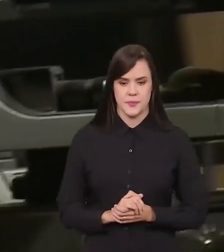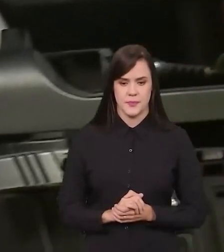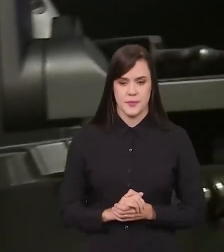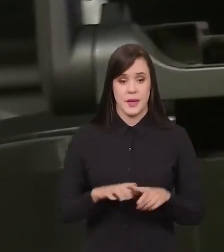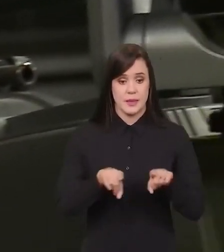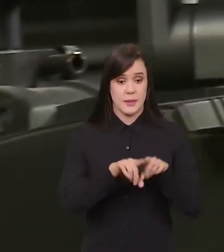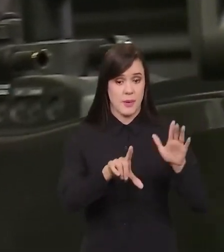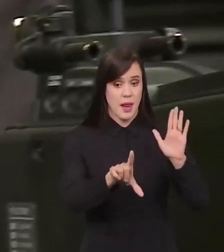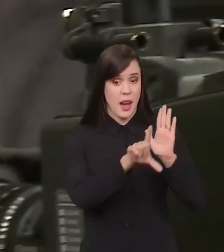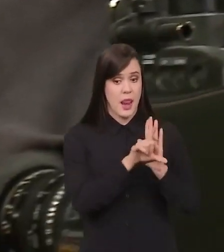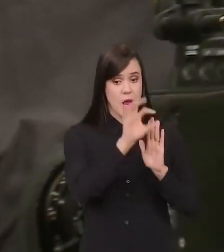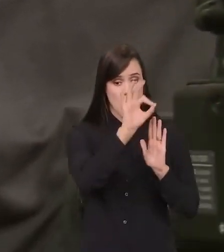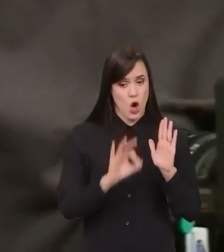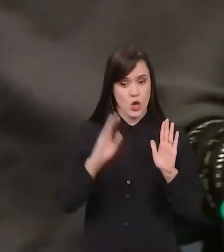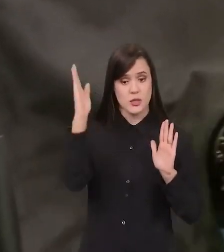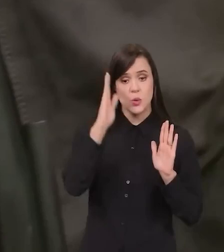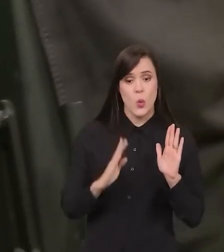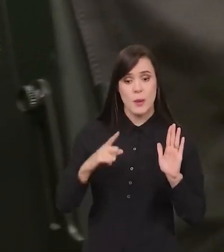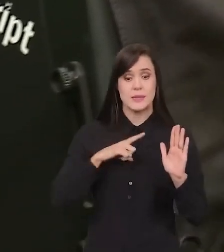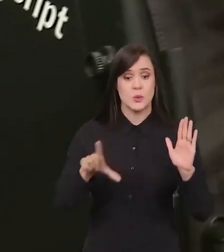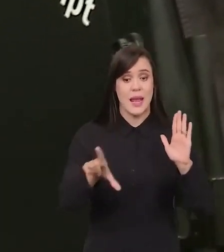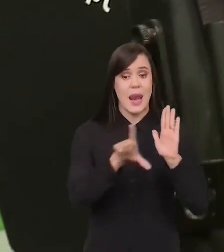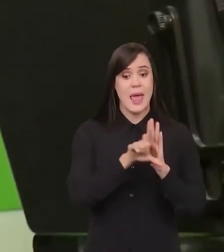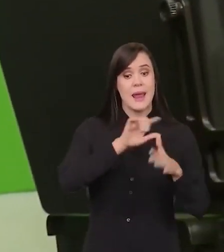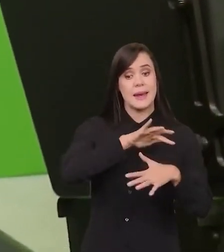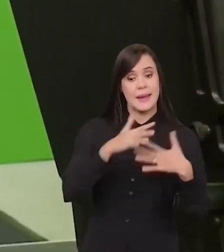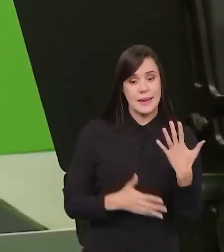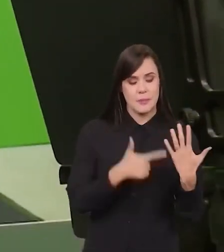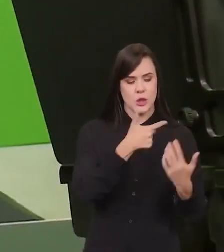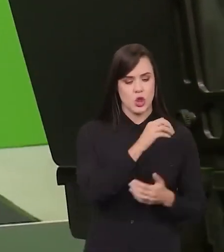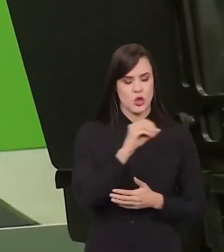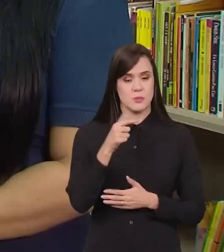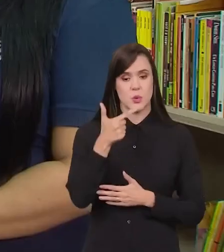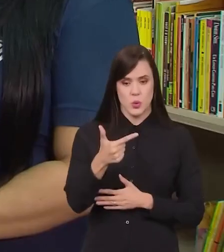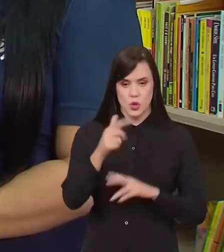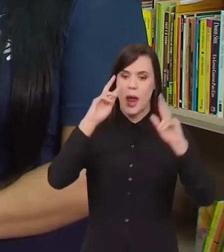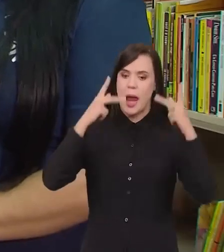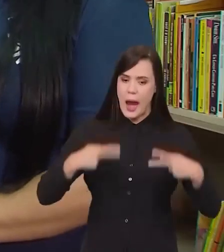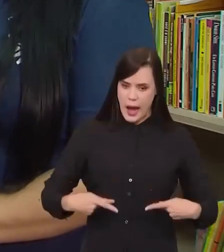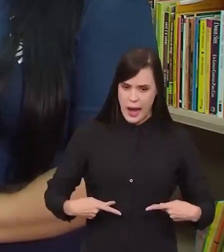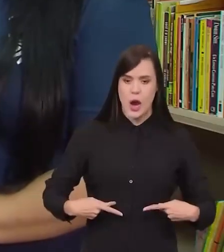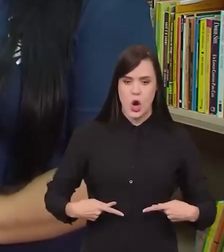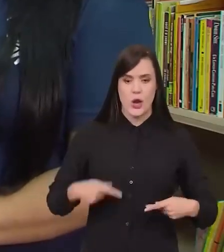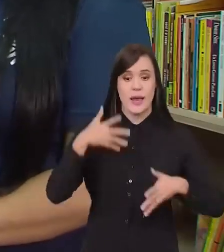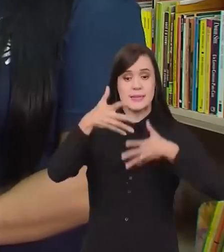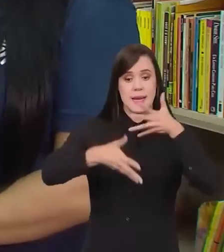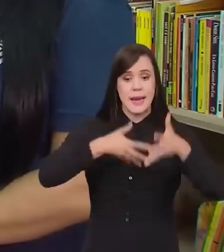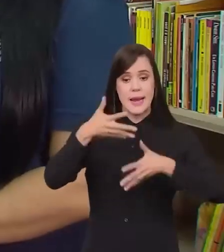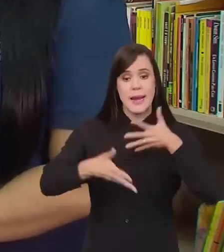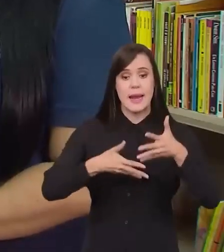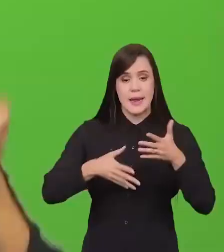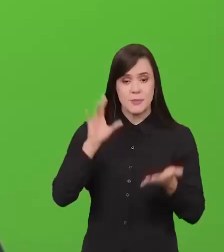Além da Lei de Cotas, o Brasil também conta com a Lei de Libras, de 2002, que reconhece a língua brasileira de sinais como